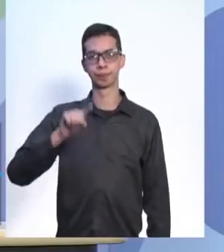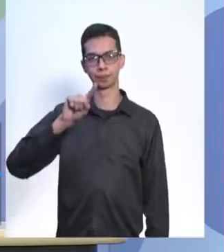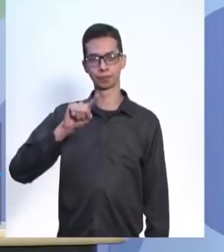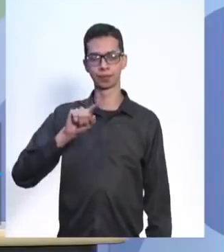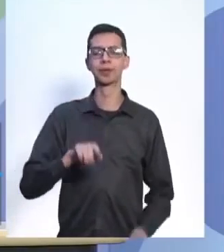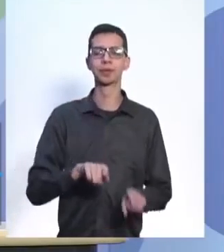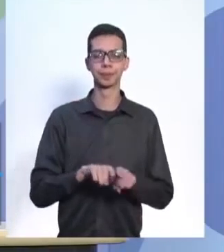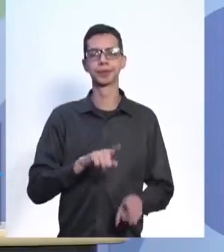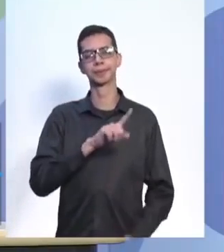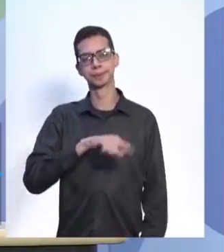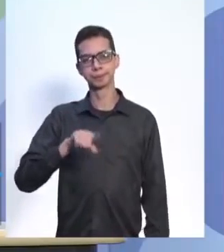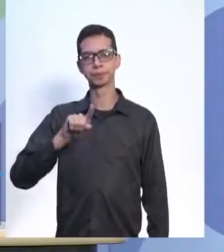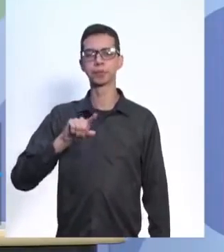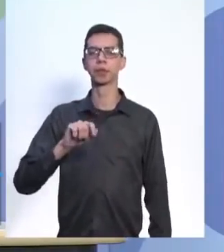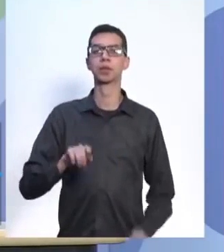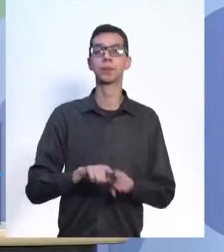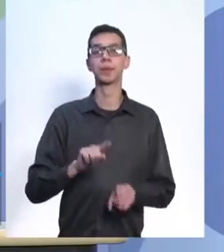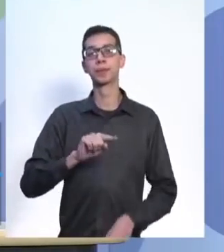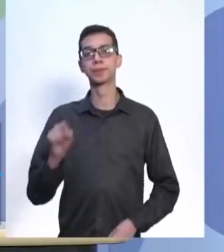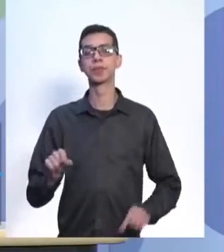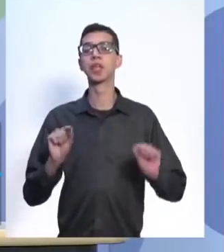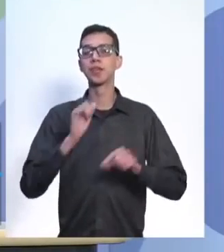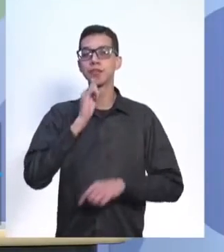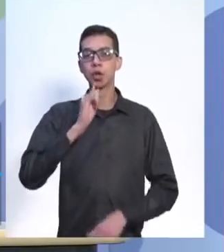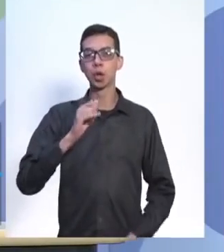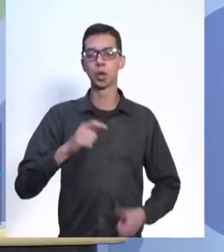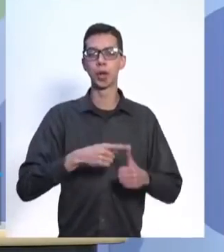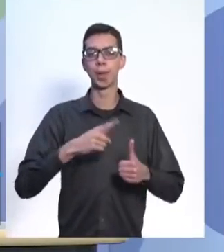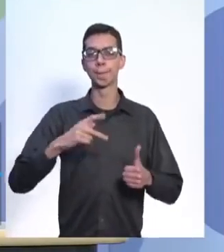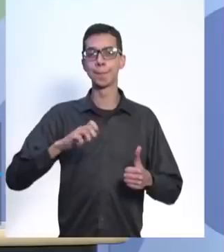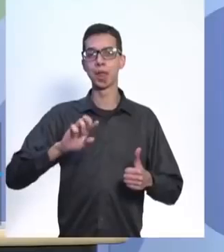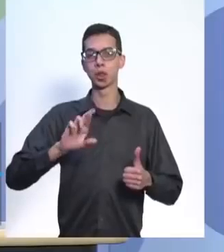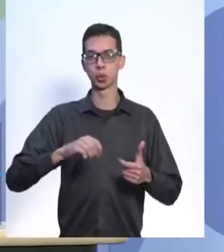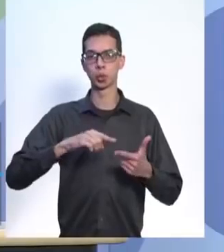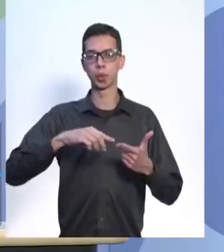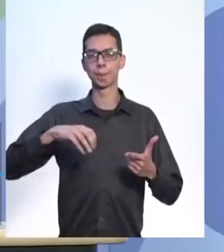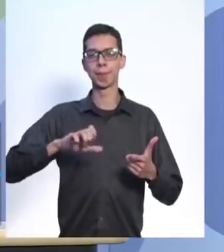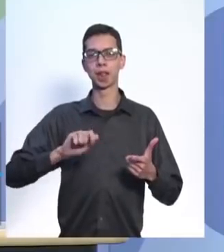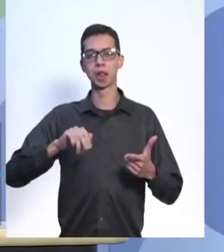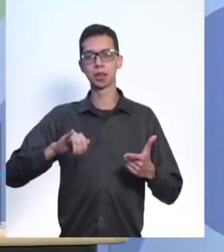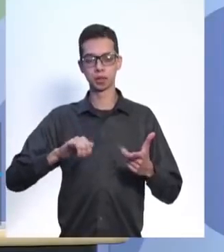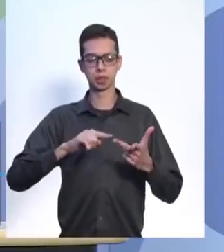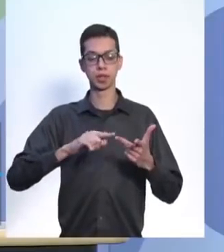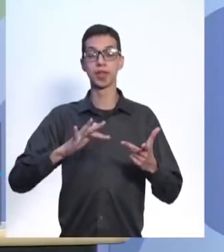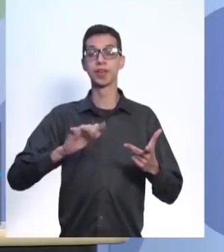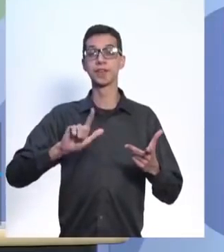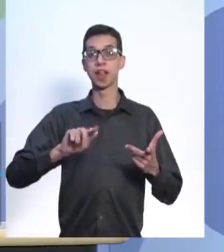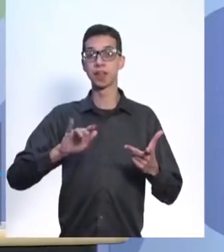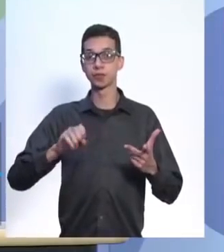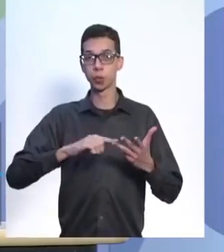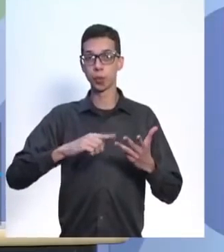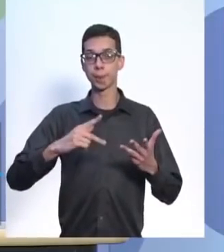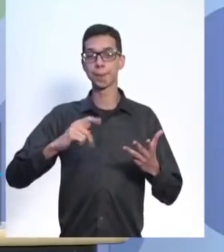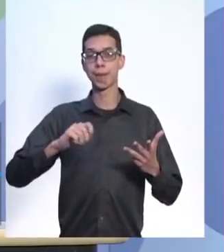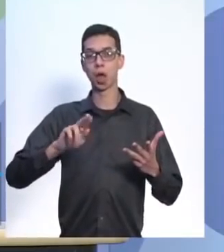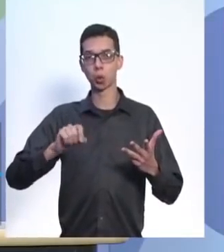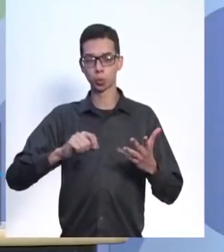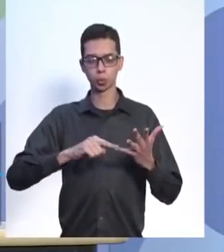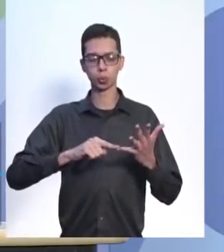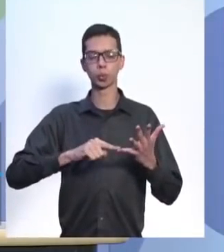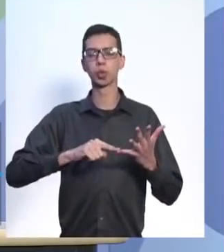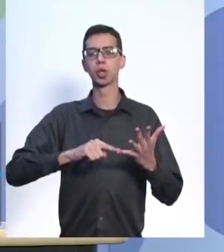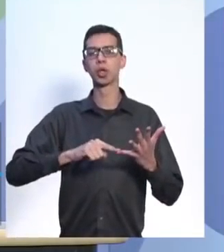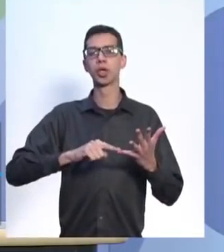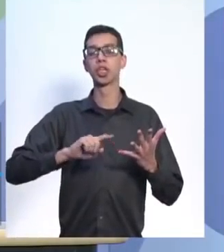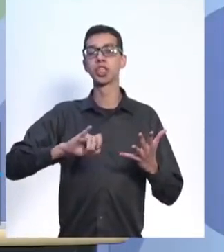Então, alguns nomes de quem falou lá. O Pedro, a Melanie, o Flávio, o Paulo, a Jéssica, o João Paulo, o Guilherme e